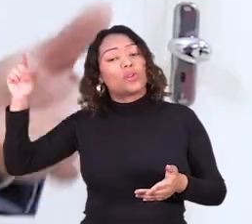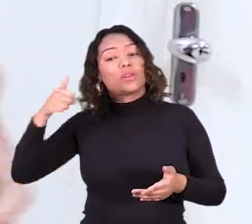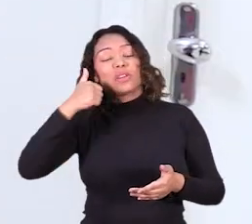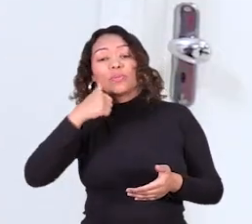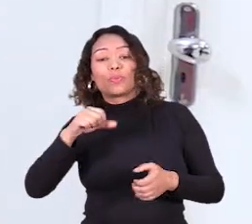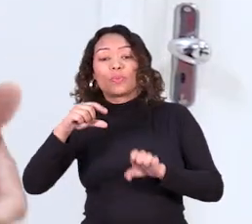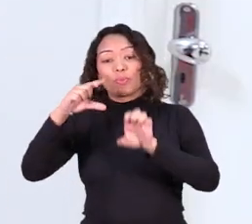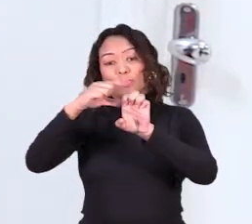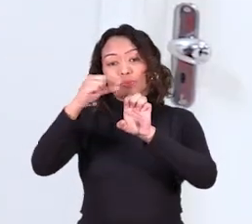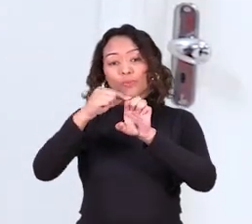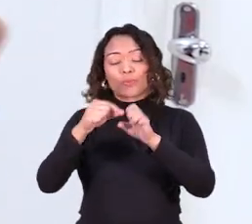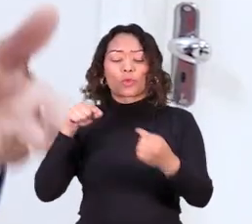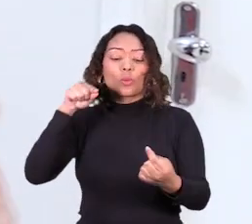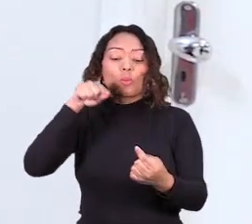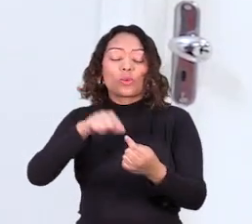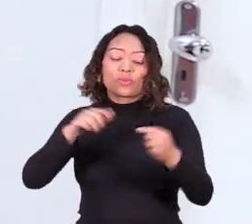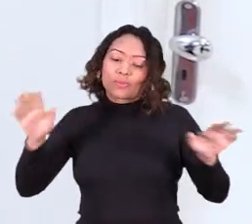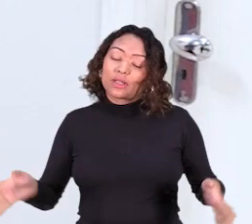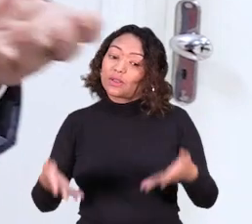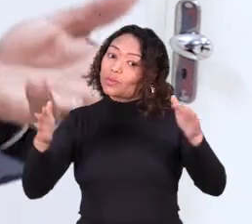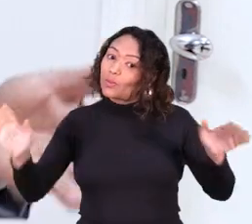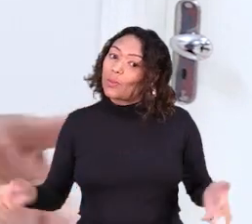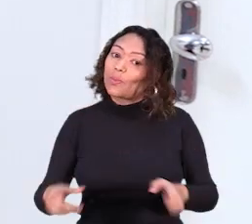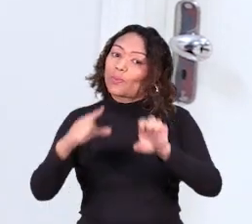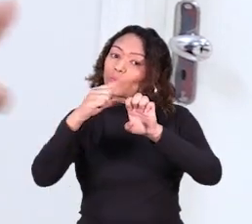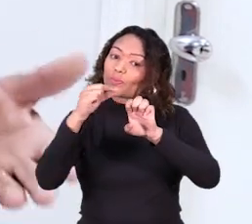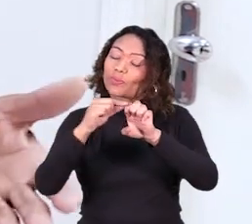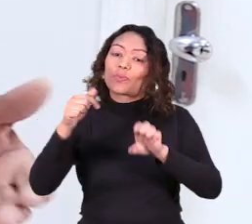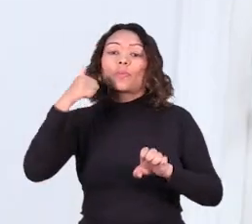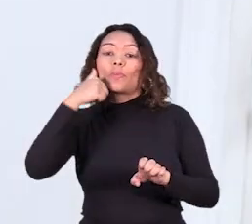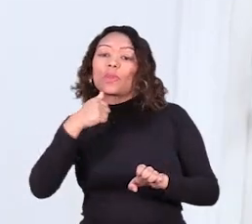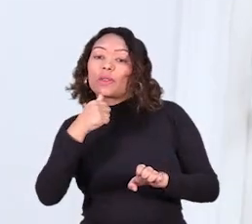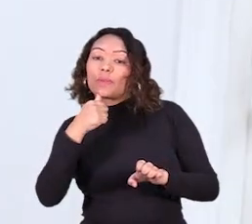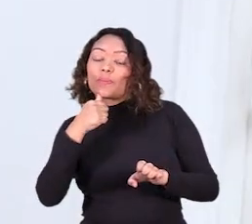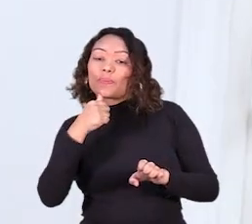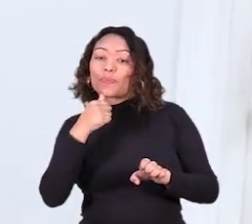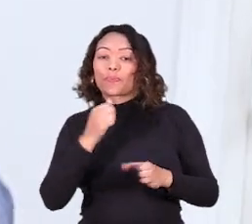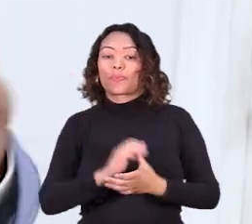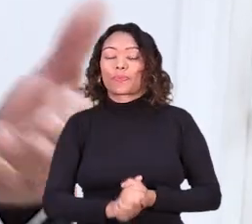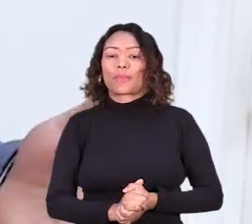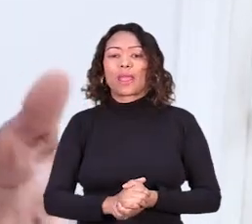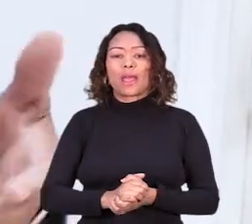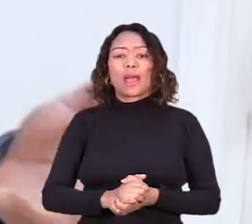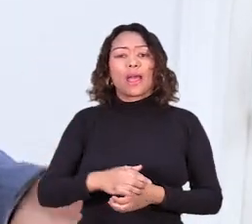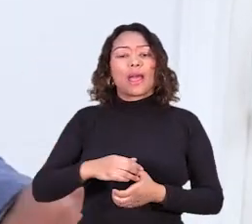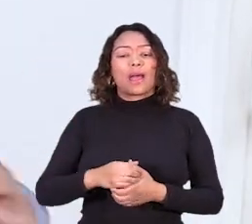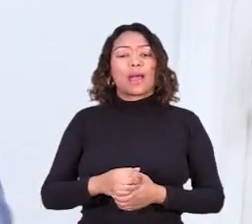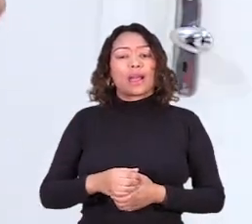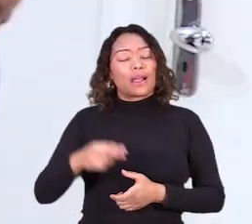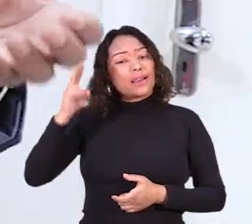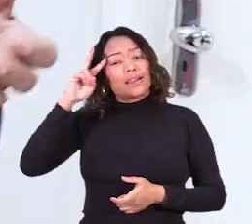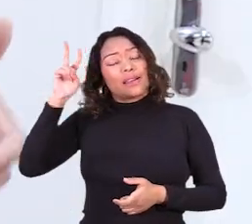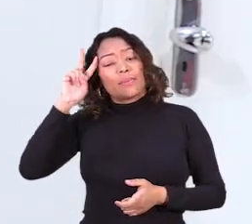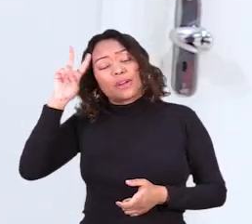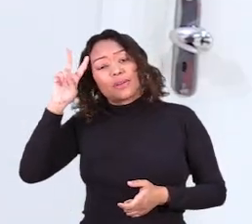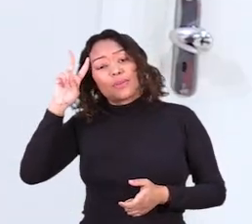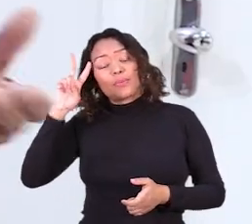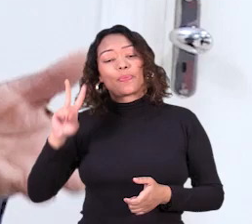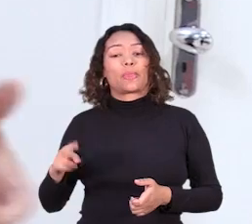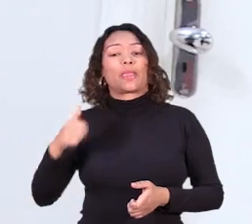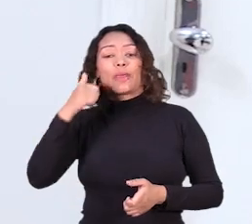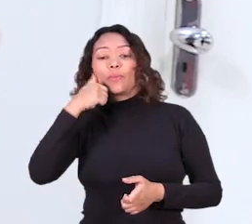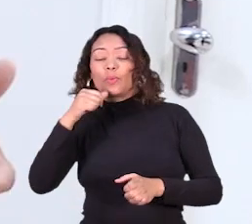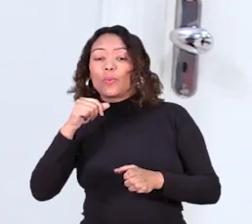O objetivo do projeto é estimular o empreendedorismo feminino. Além disso, a mulher empreendedora não está só